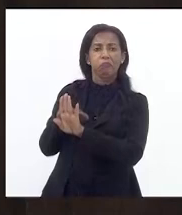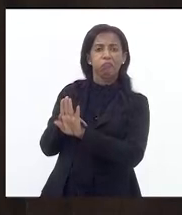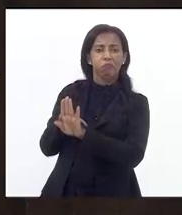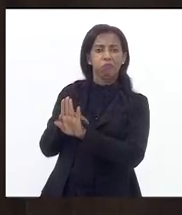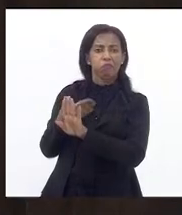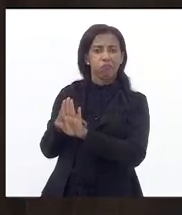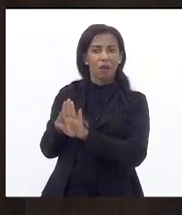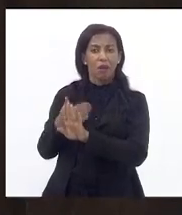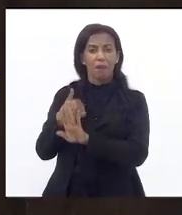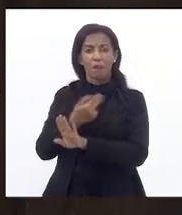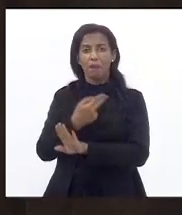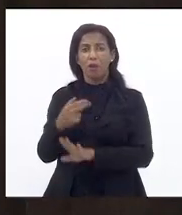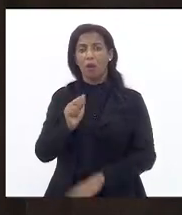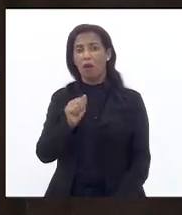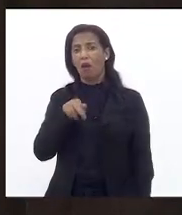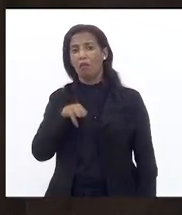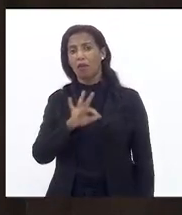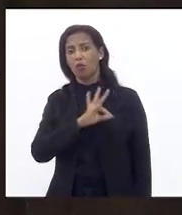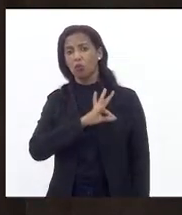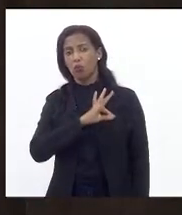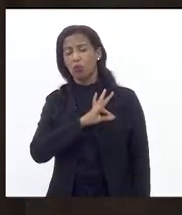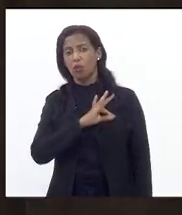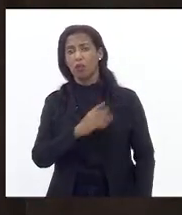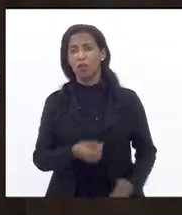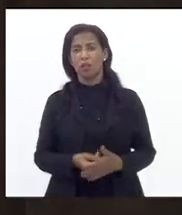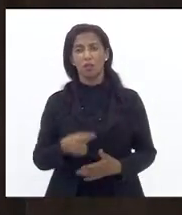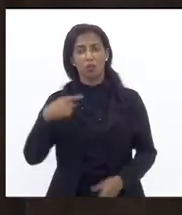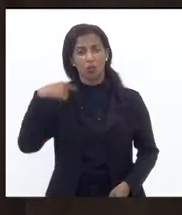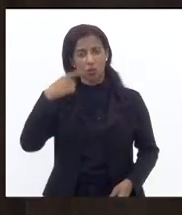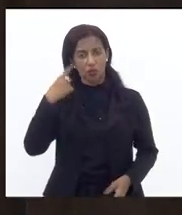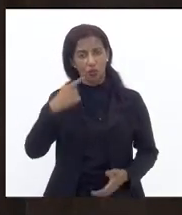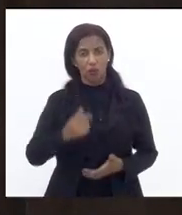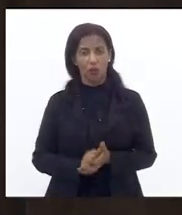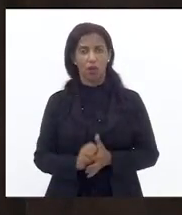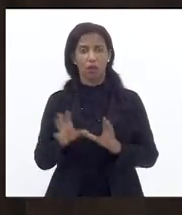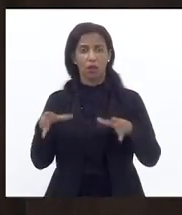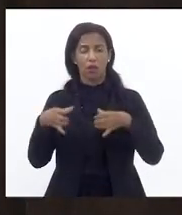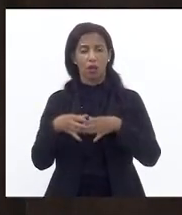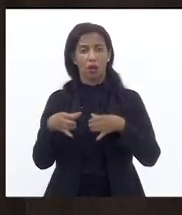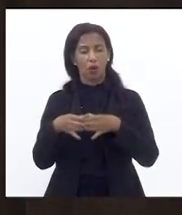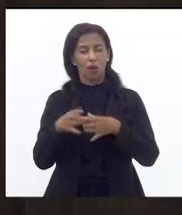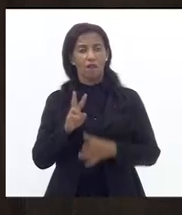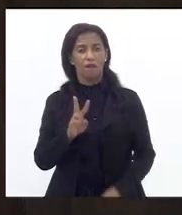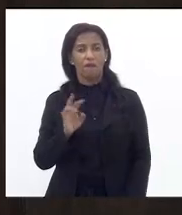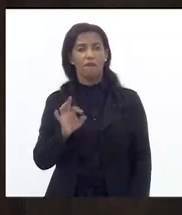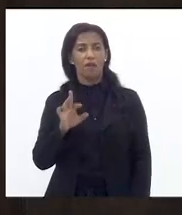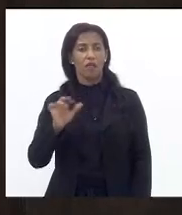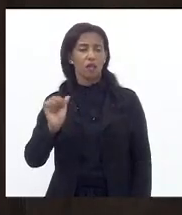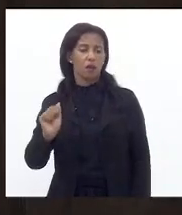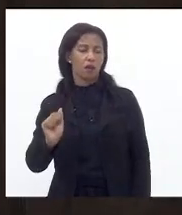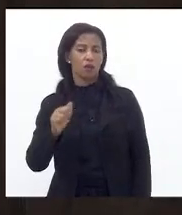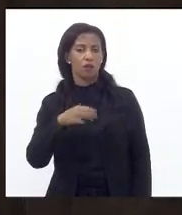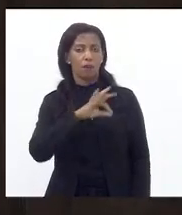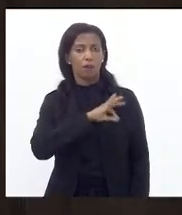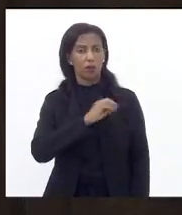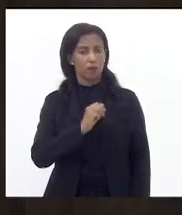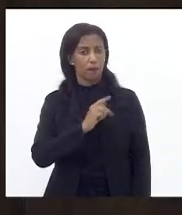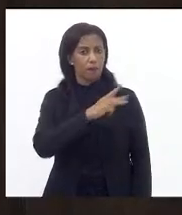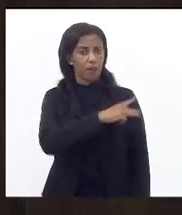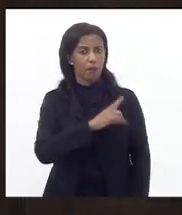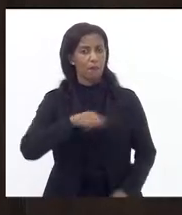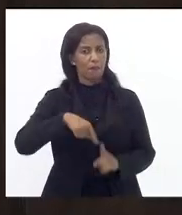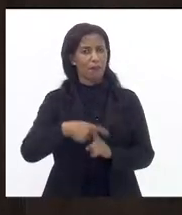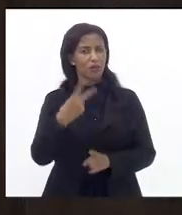meu nome é André riso Eu sou policial militar reformado só advogado na comissão de veteranos Já pensou em ser a polícia militar há